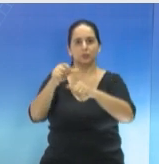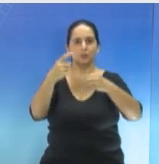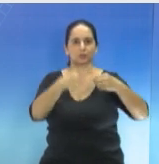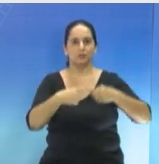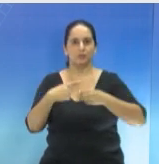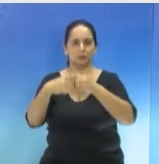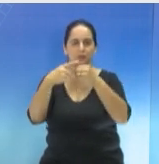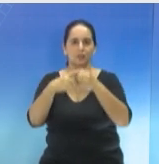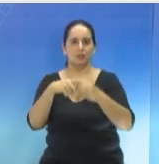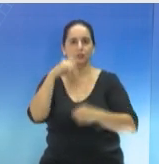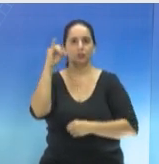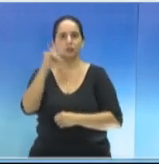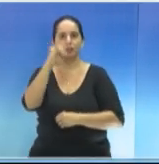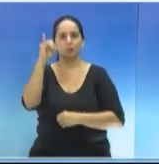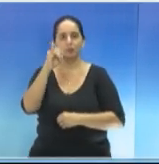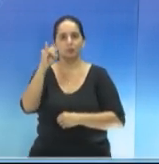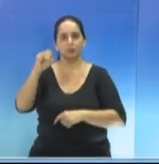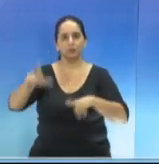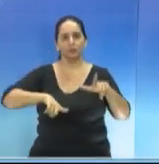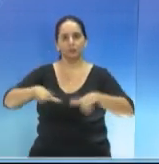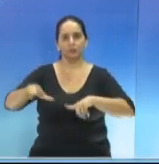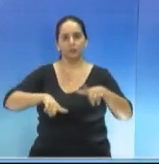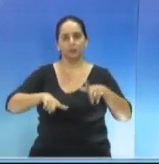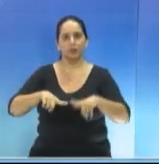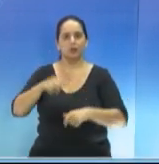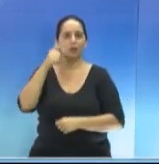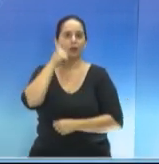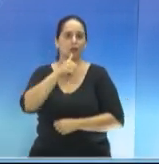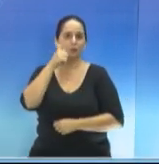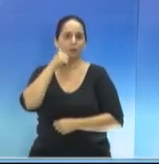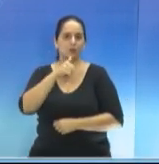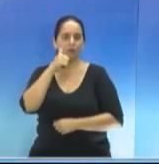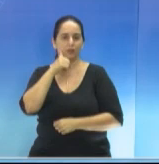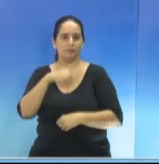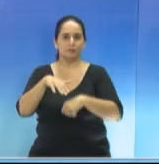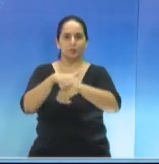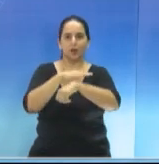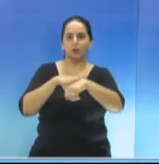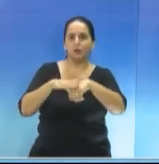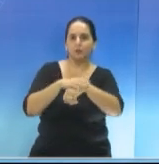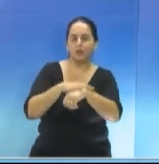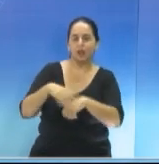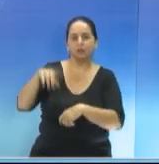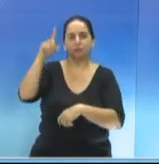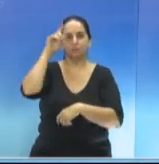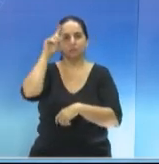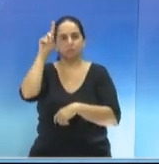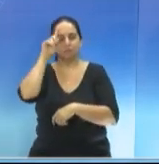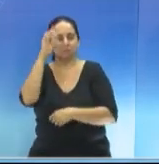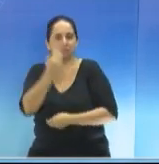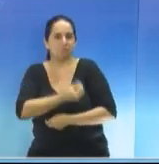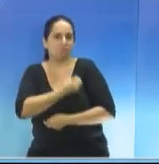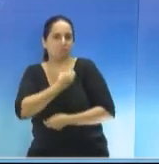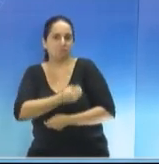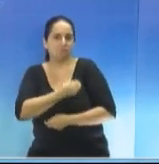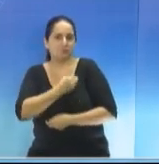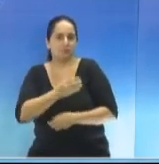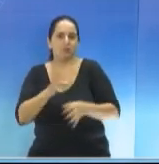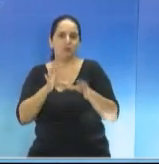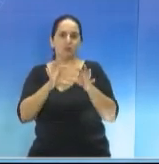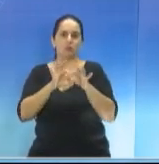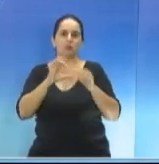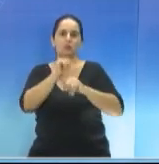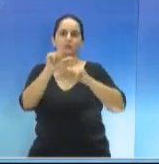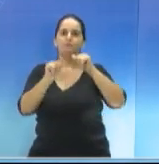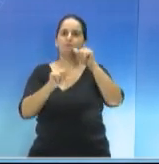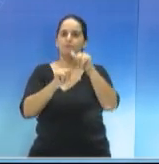Então, ali as mulheres conversavam entre si, falavam do seu cotidiano, da sua vida, né? Então, tinha um vínculo